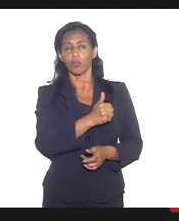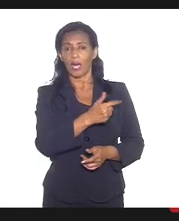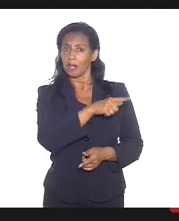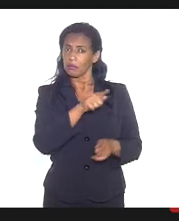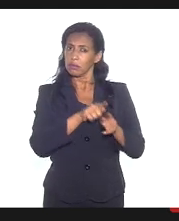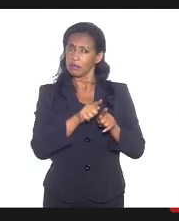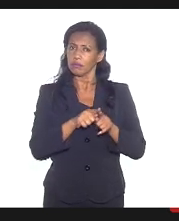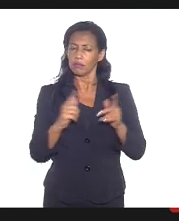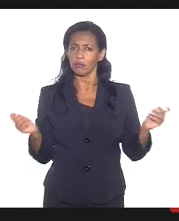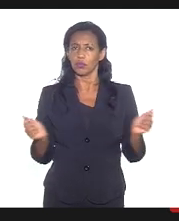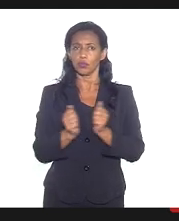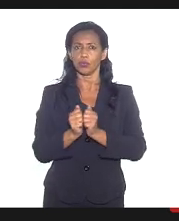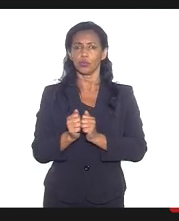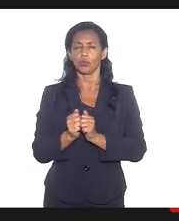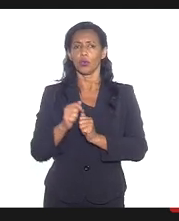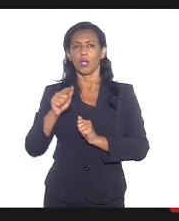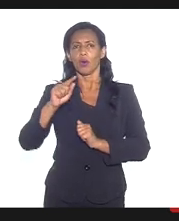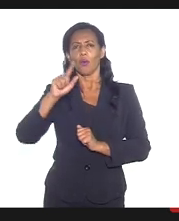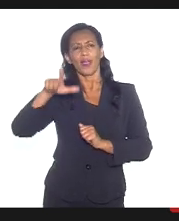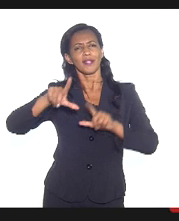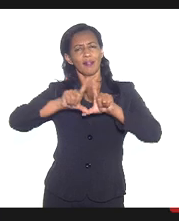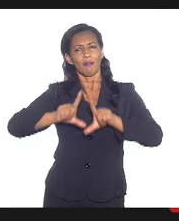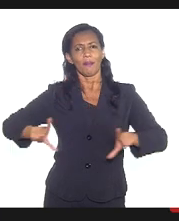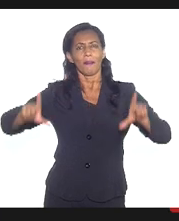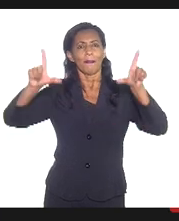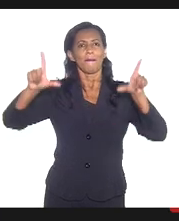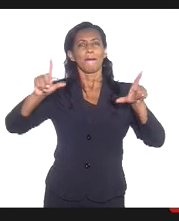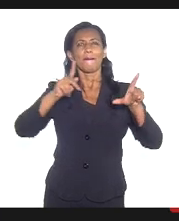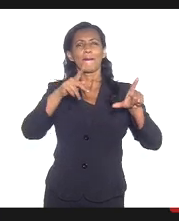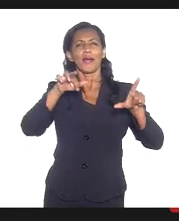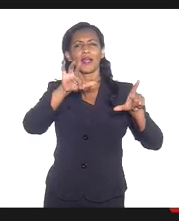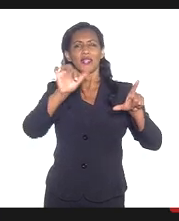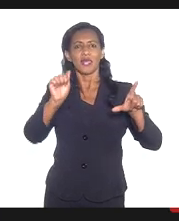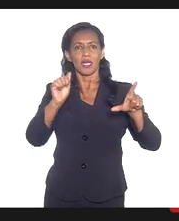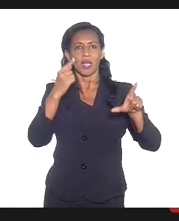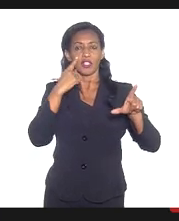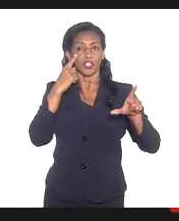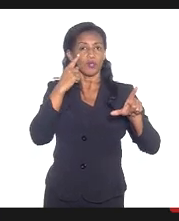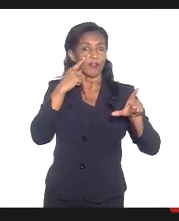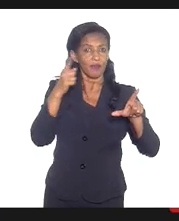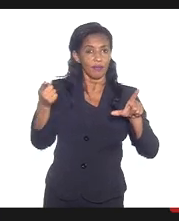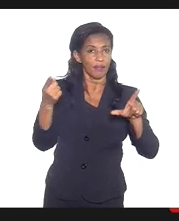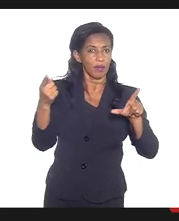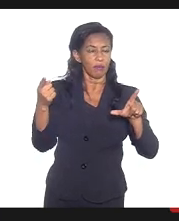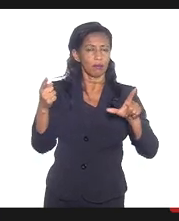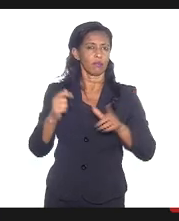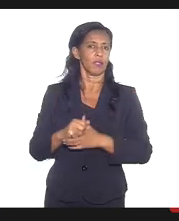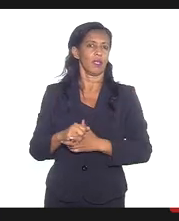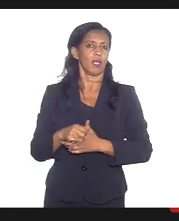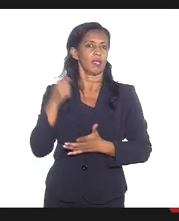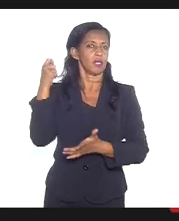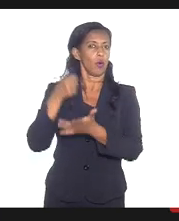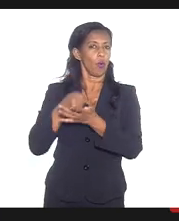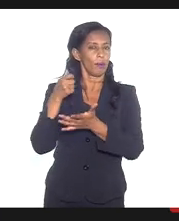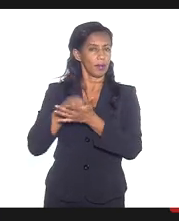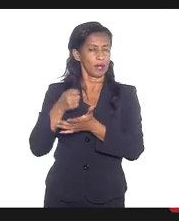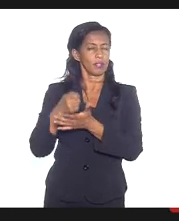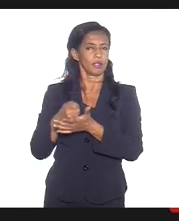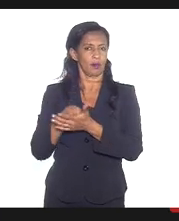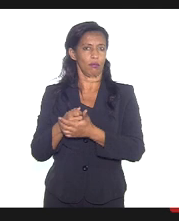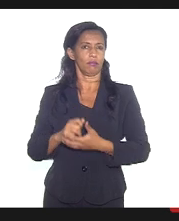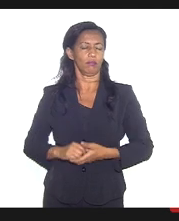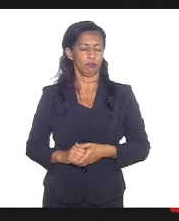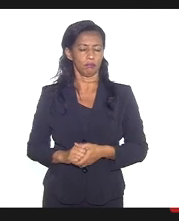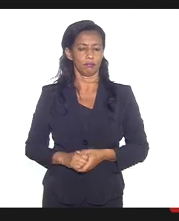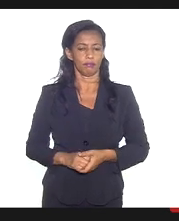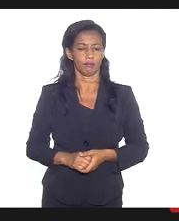finalmente, dessa planilha que a Petrobras entregaria. E aí a gente vai consolidar para fazer essa obrigação acessória, tá?